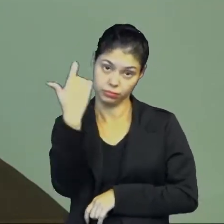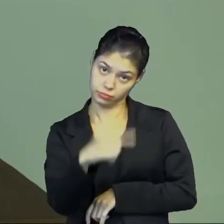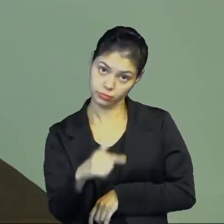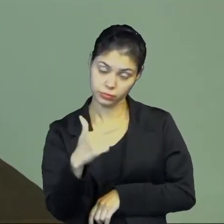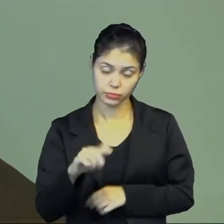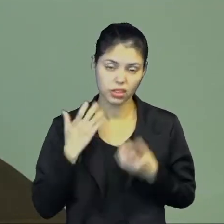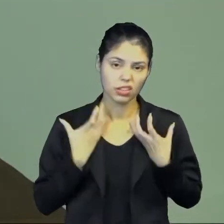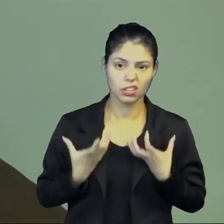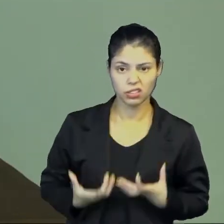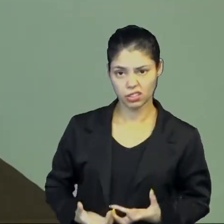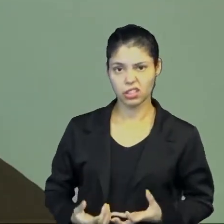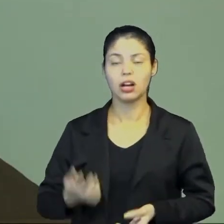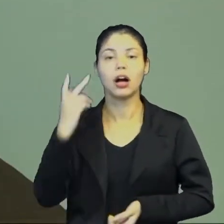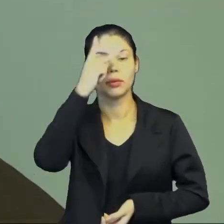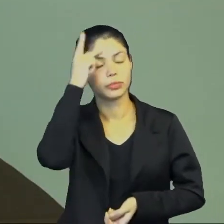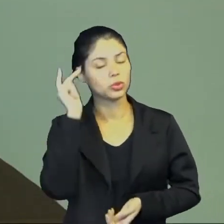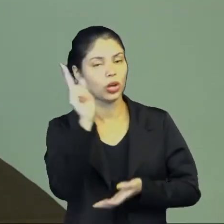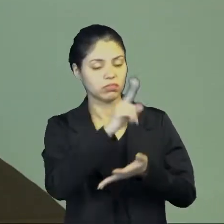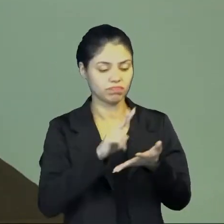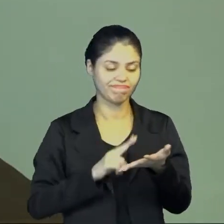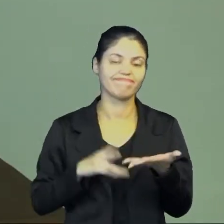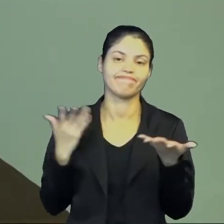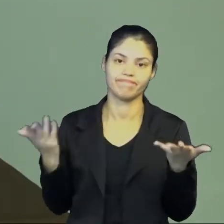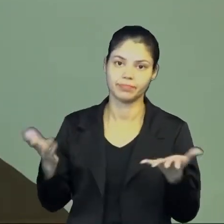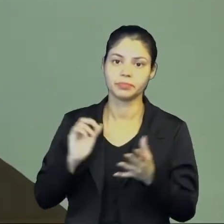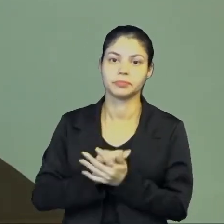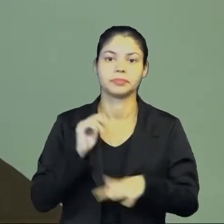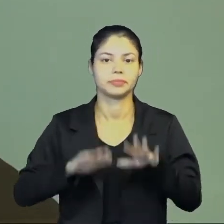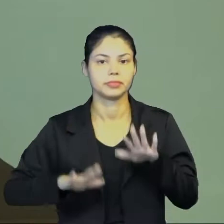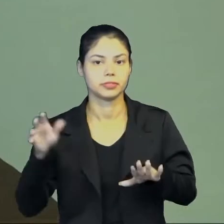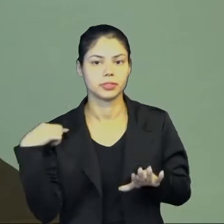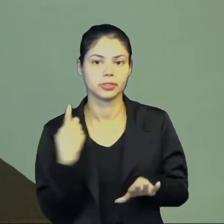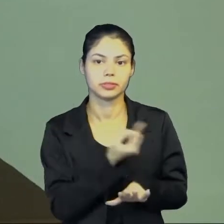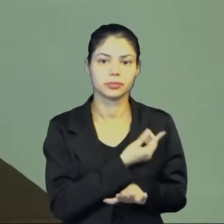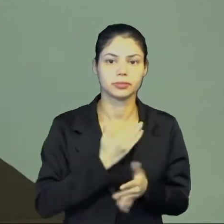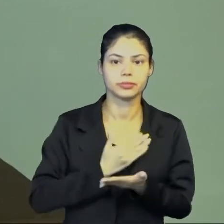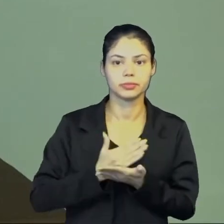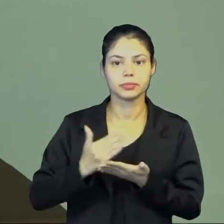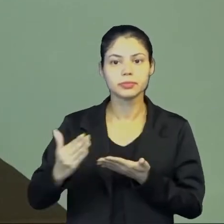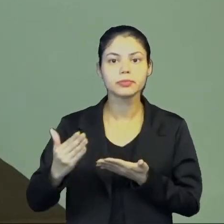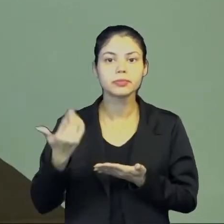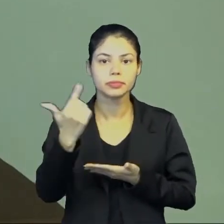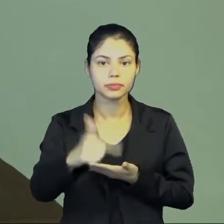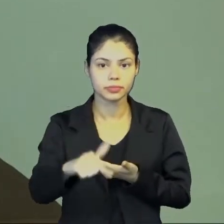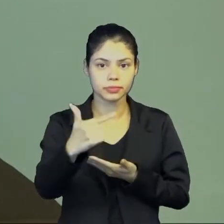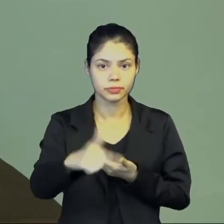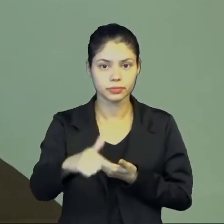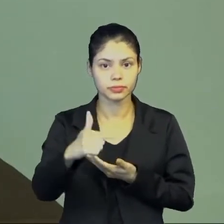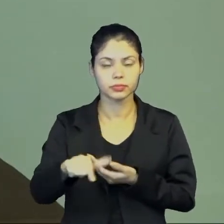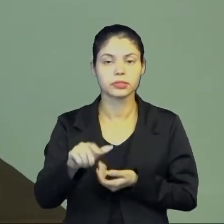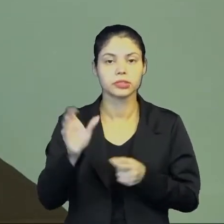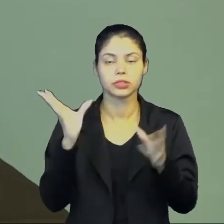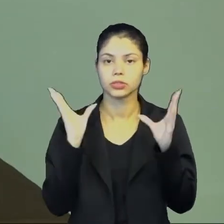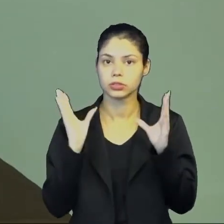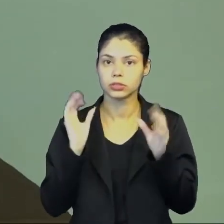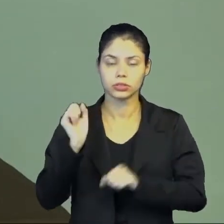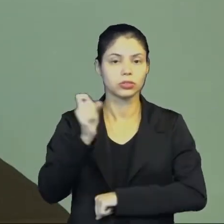texto cansativo para quem for ler, tá? E às vezes a gente começa a repetir não só substantivos ou